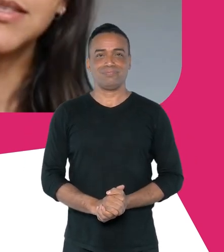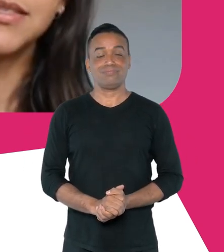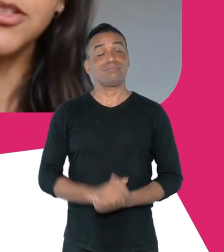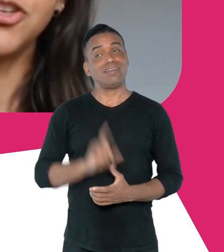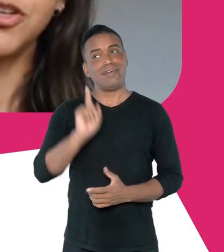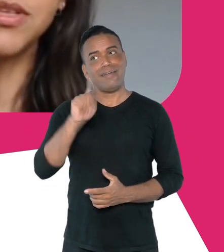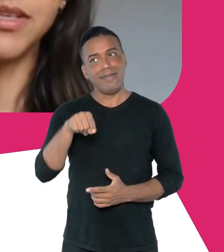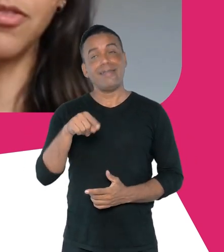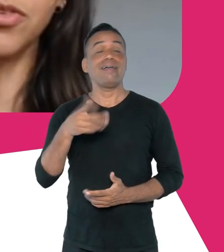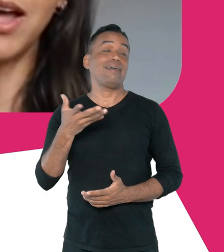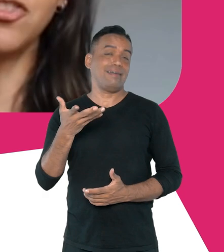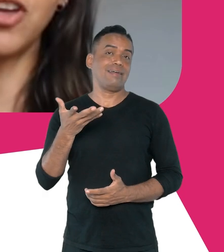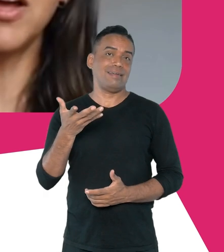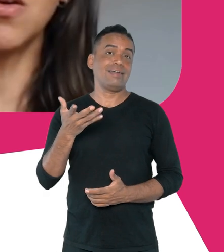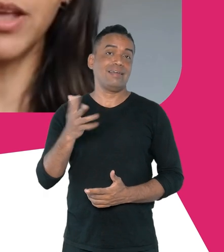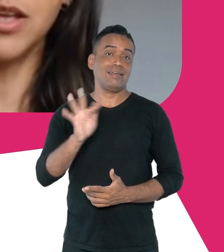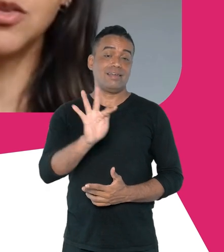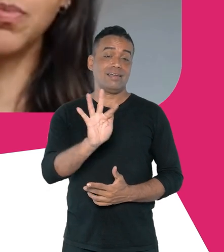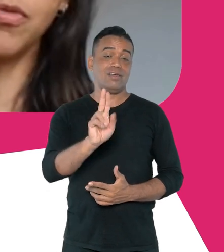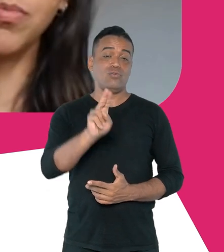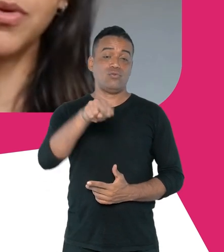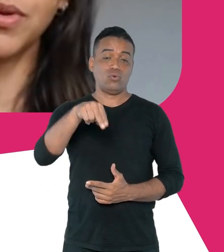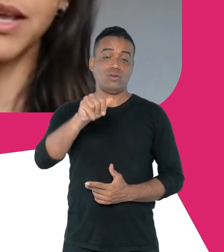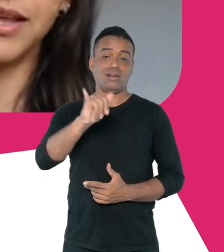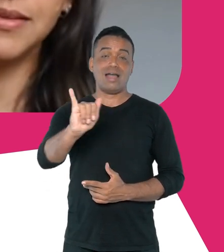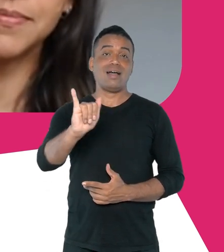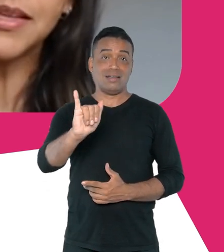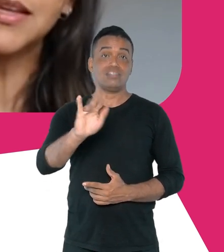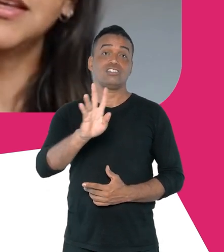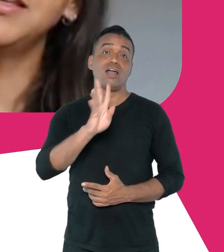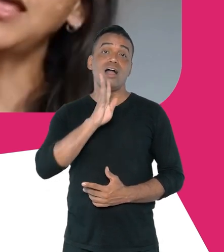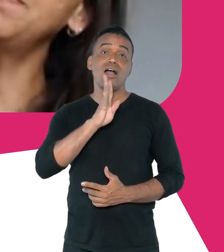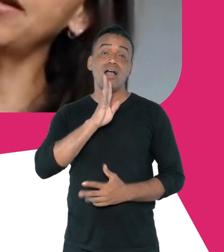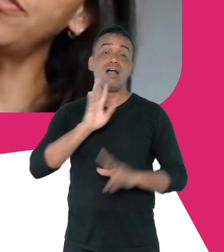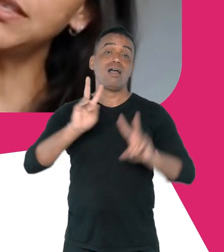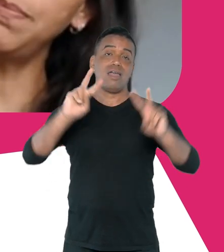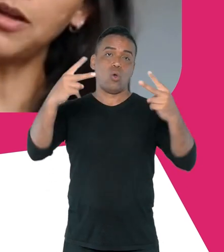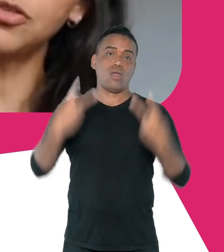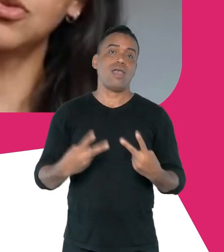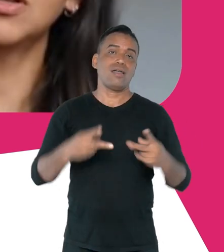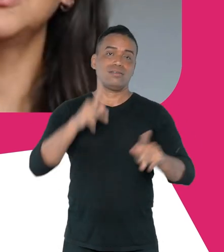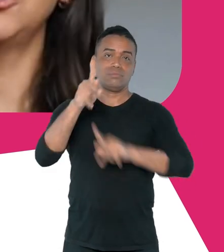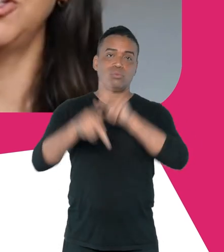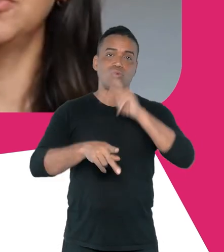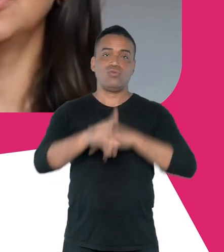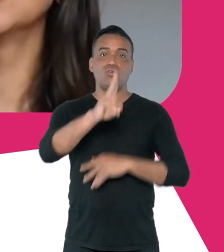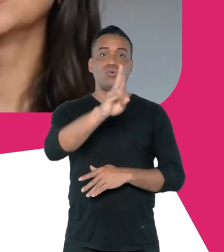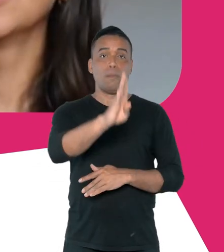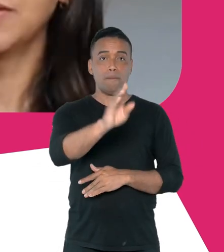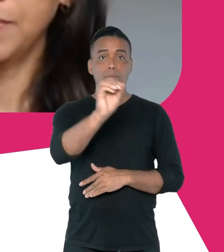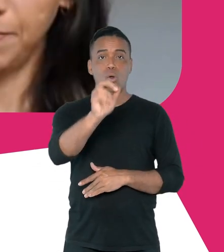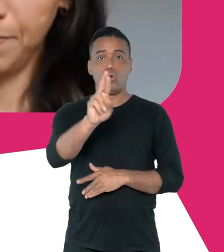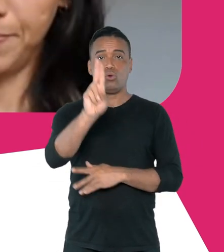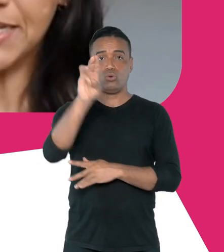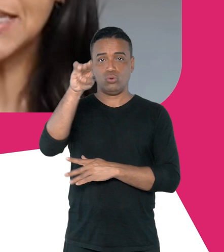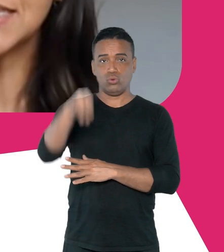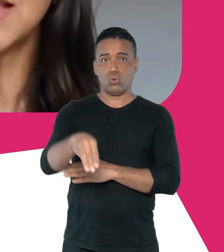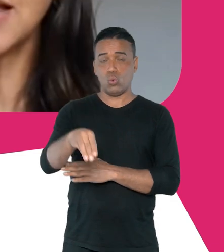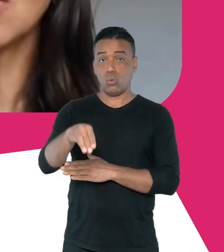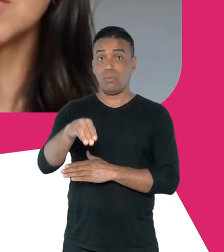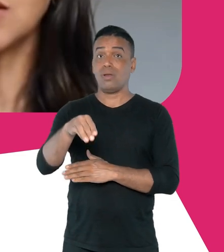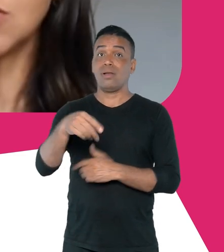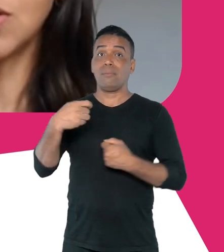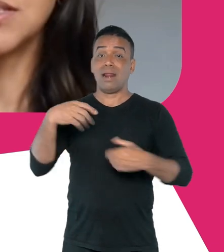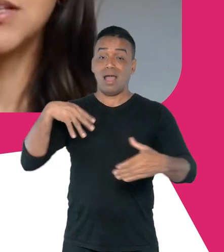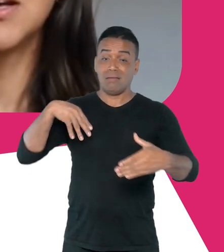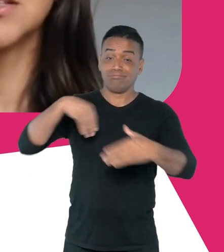Então, é nesse sentido, assim, a FUNAI já reconhece o povo Borum-Crém, e aí, para fazer parte do coletivo, precisa